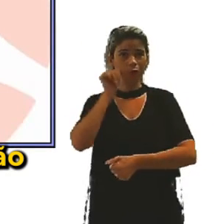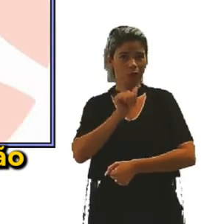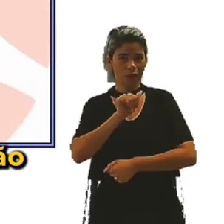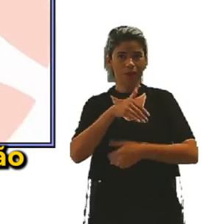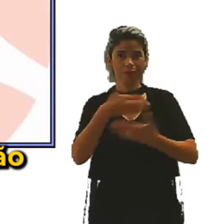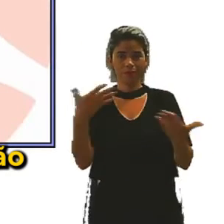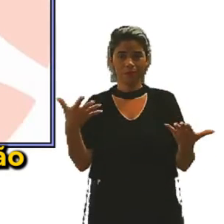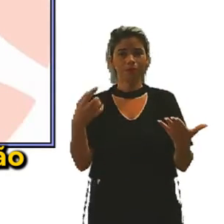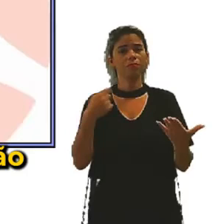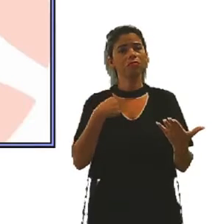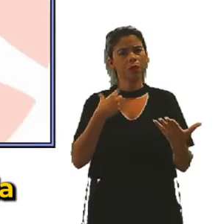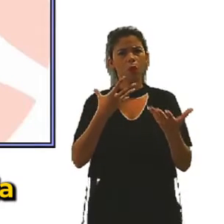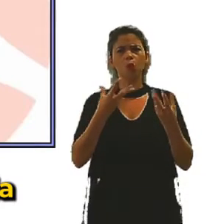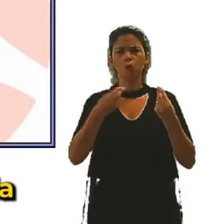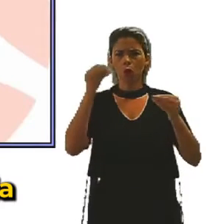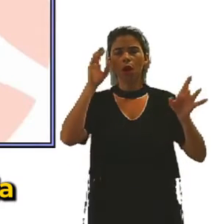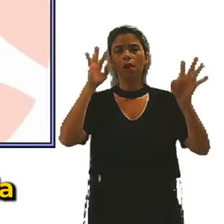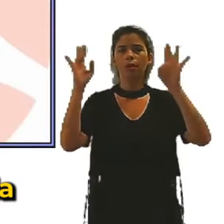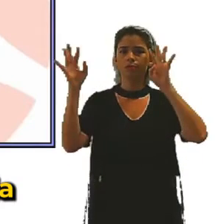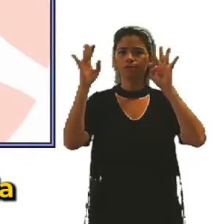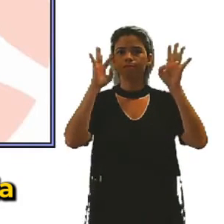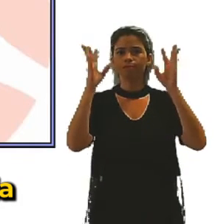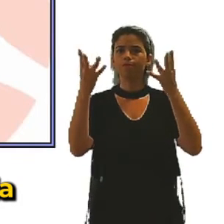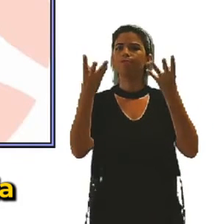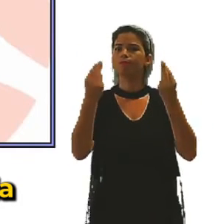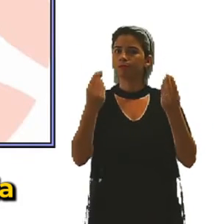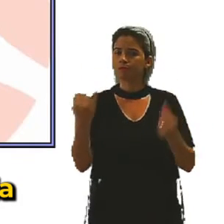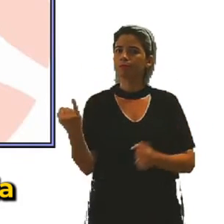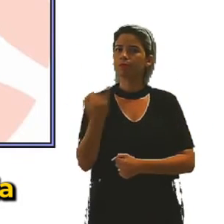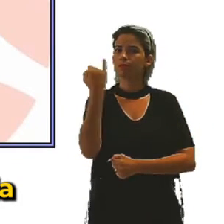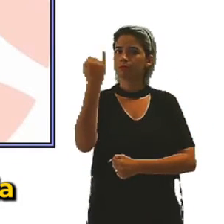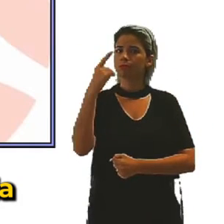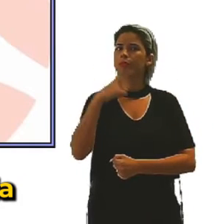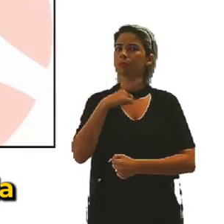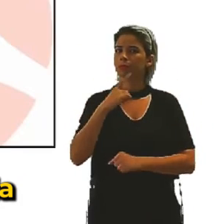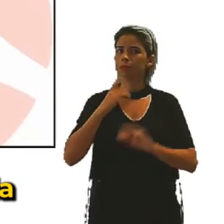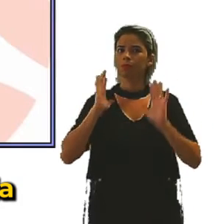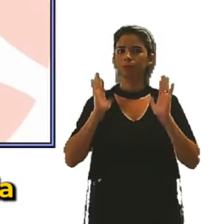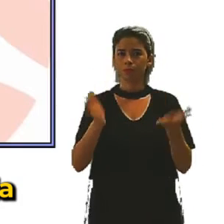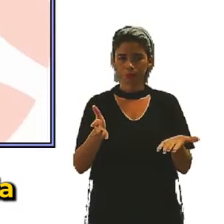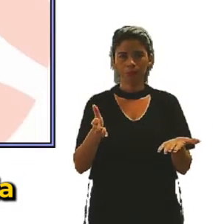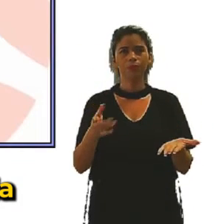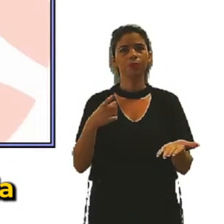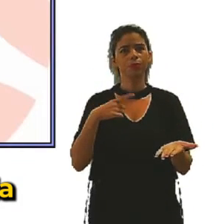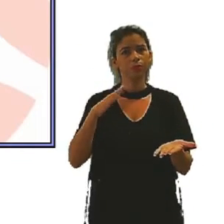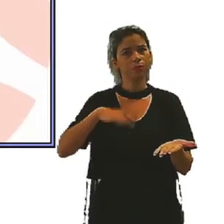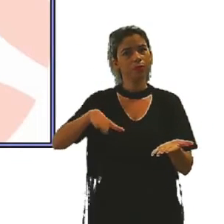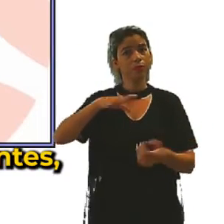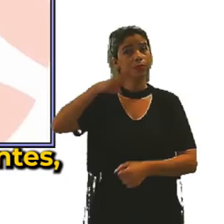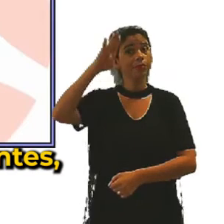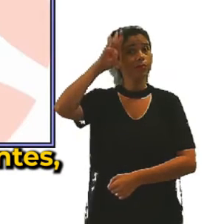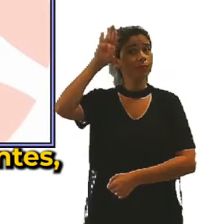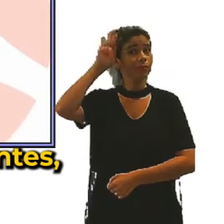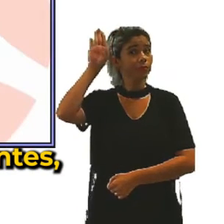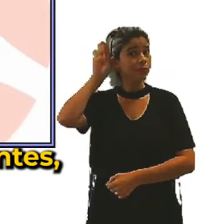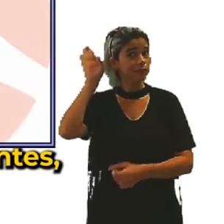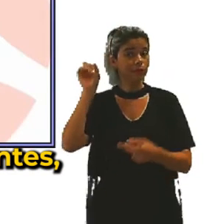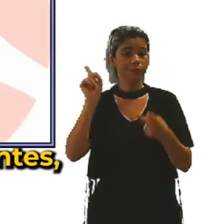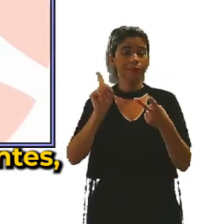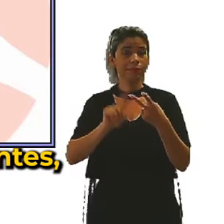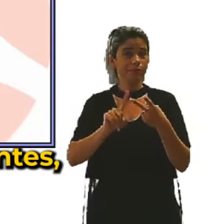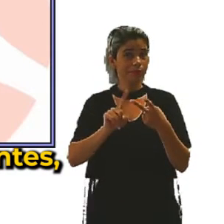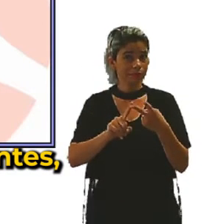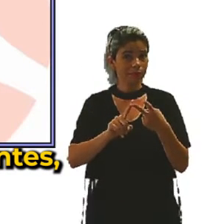São importantes reflexões. Nós tivemos aqui a parte da academia e tivemos